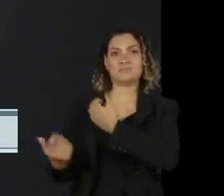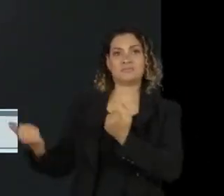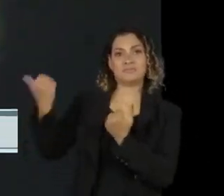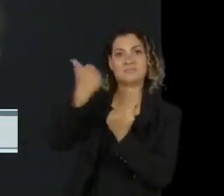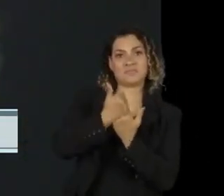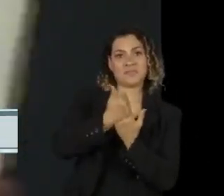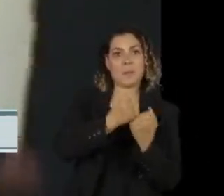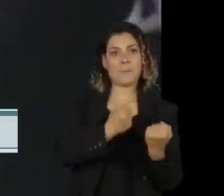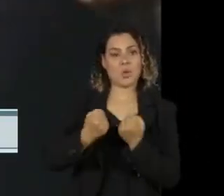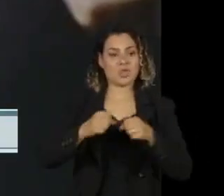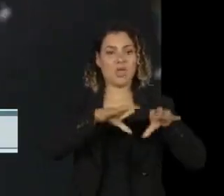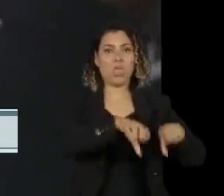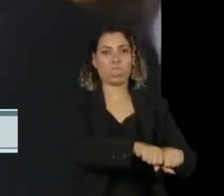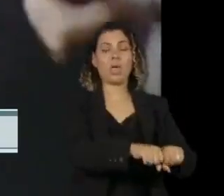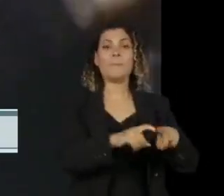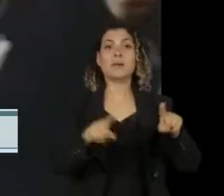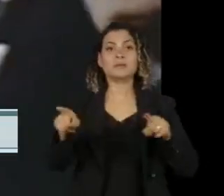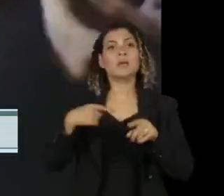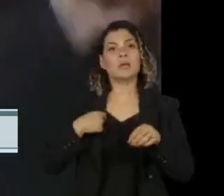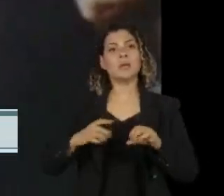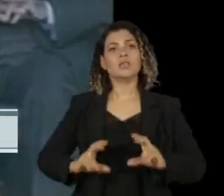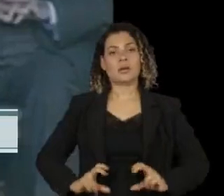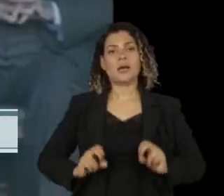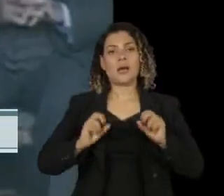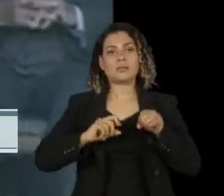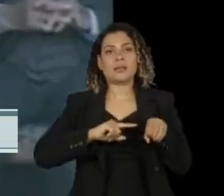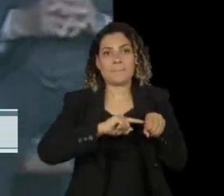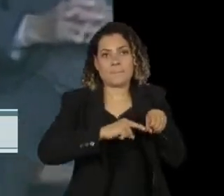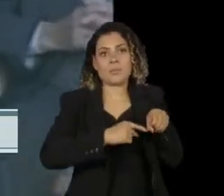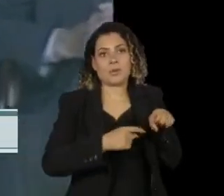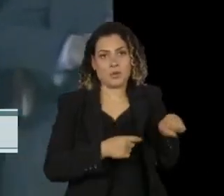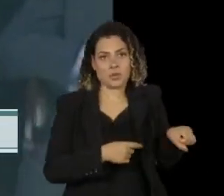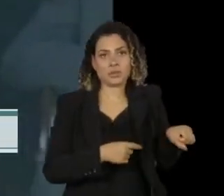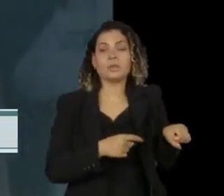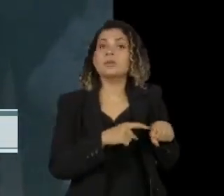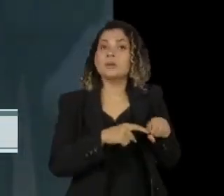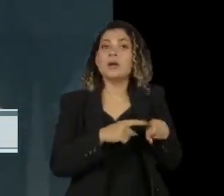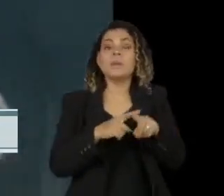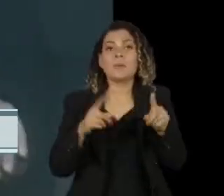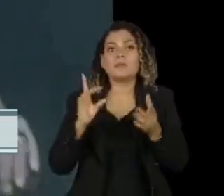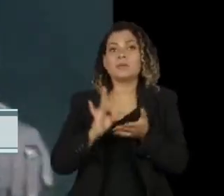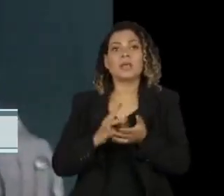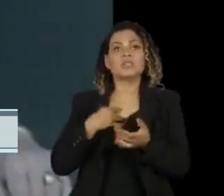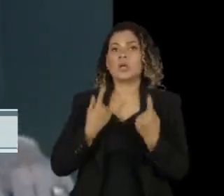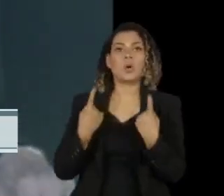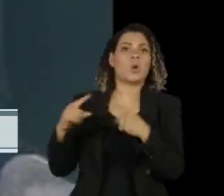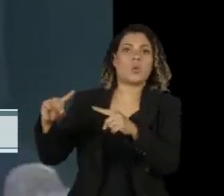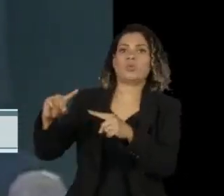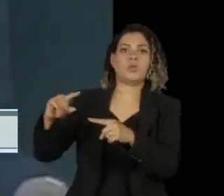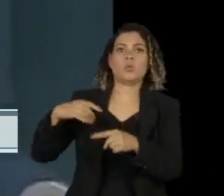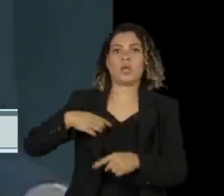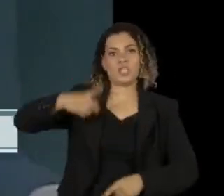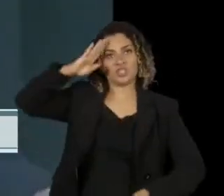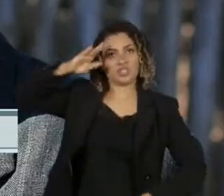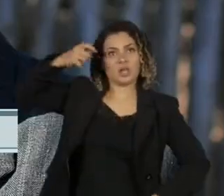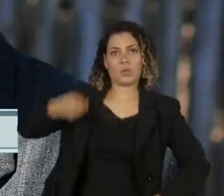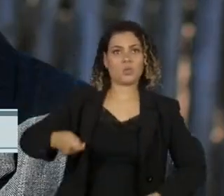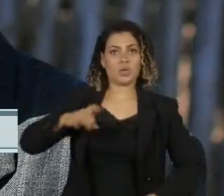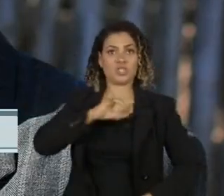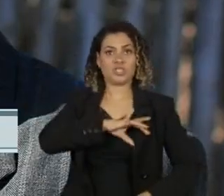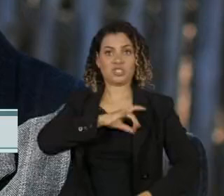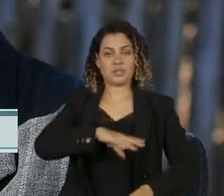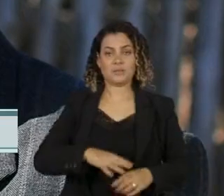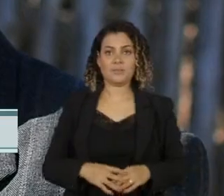de fato ele sofria de câncer de próstata mas como um escritor se tornou um dos maiores Inimigos da ditadura chilena havia suspeita